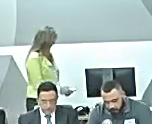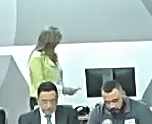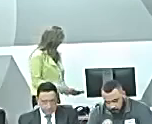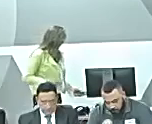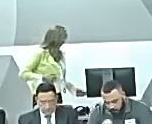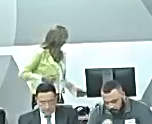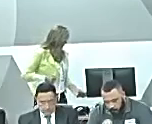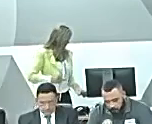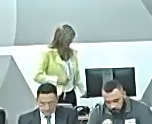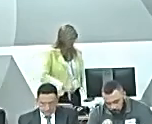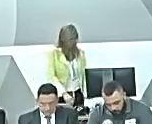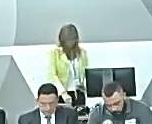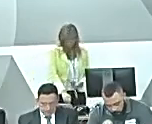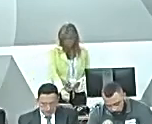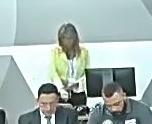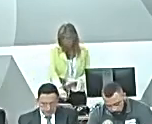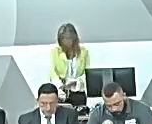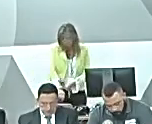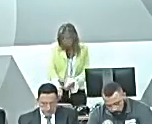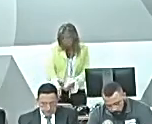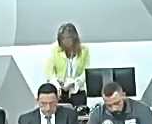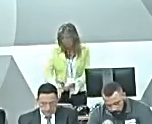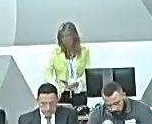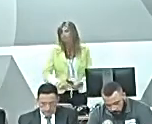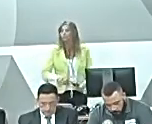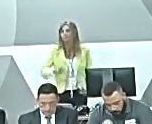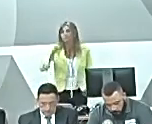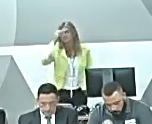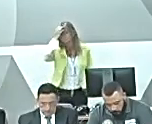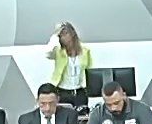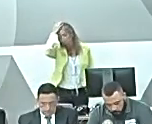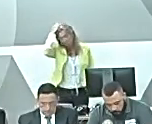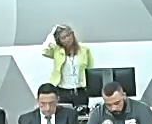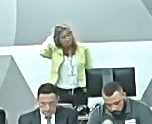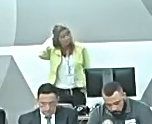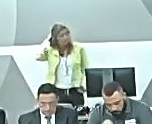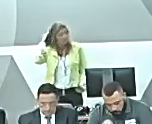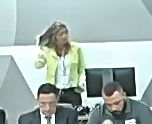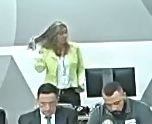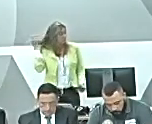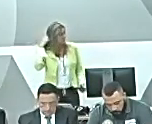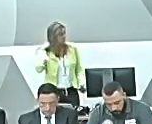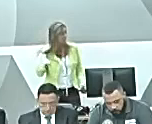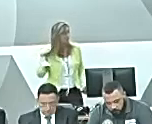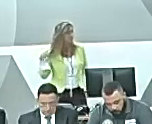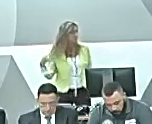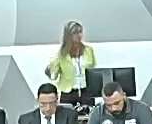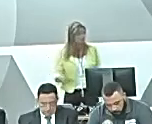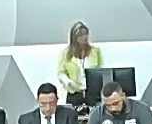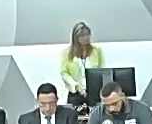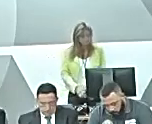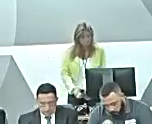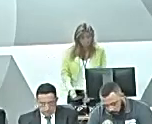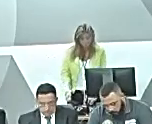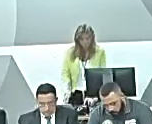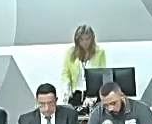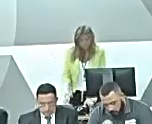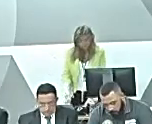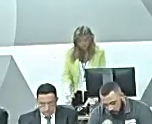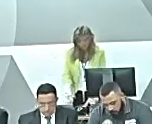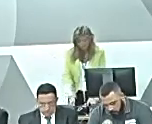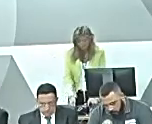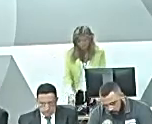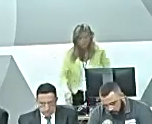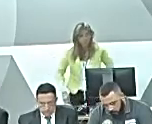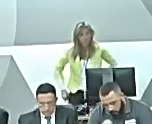olha o diretor da penitenciária tal está cometendo o assédio moral não é objeto da audiência pública